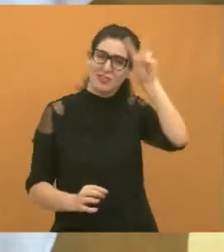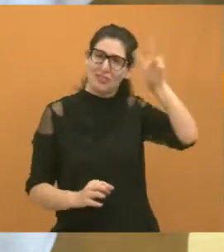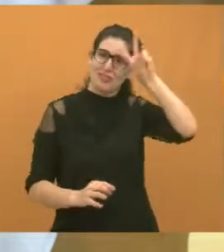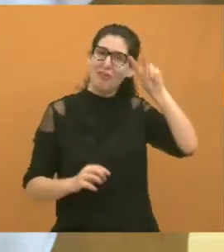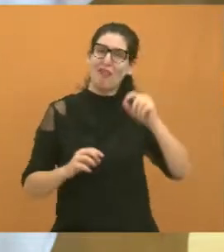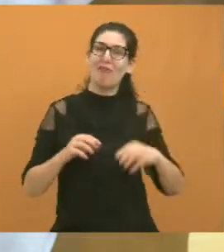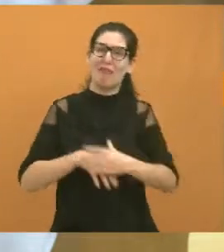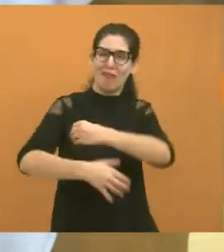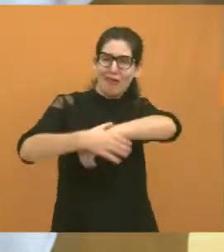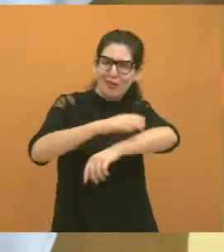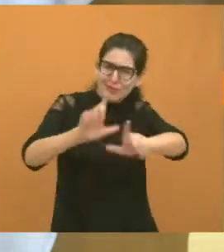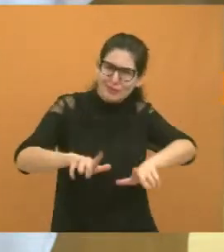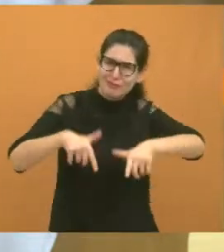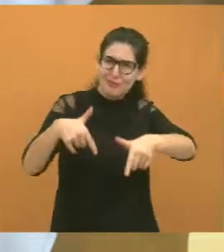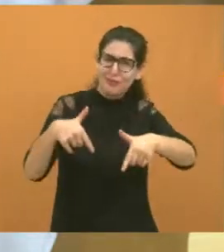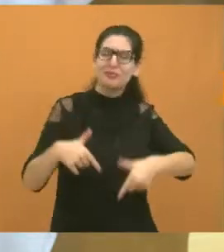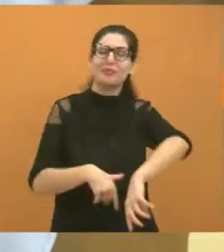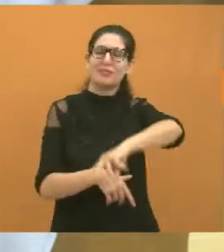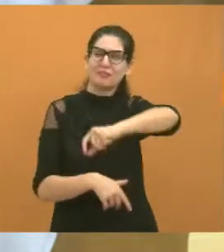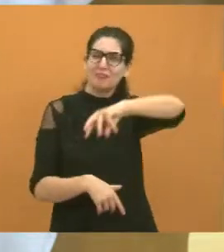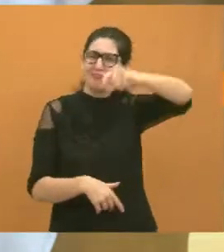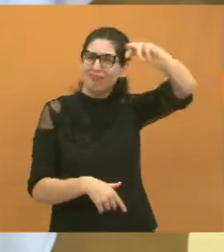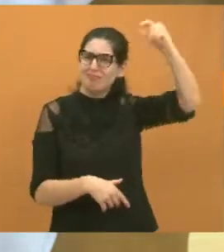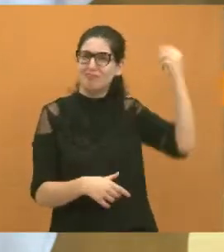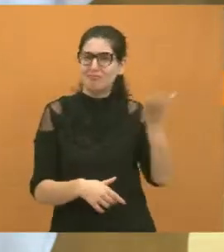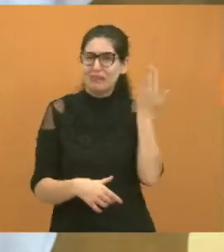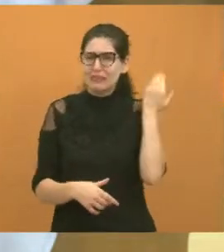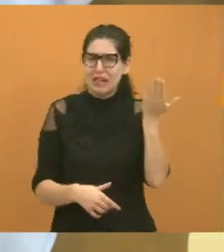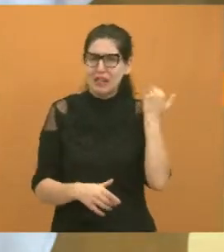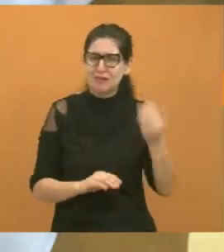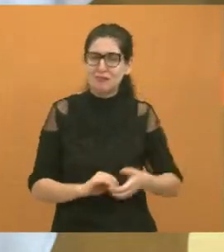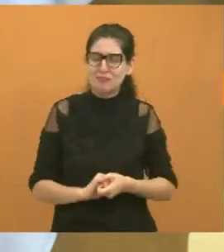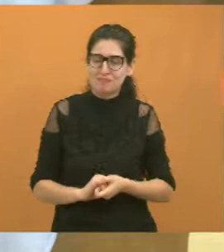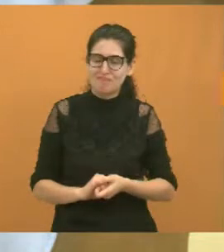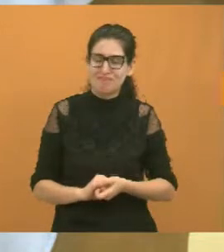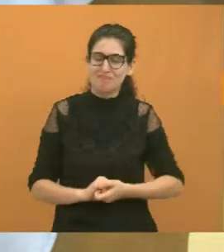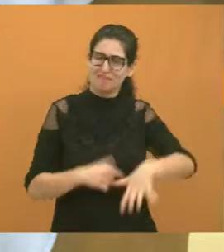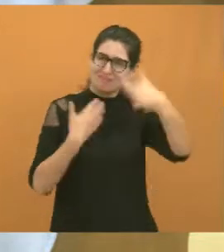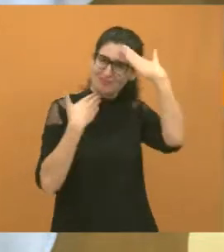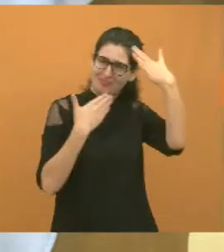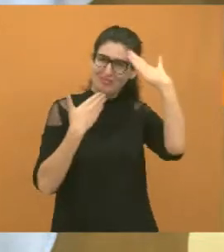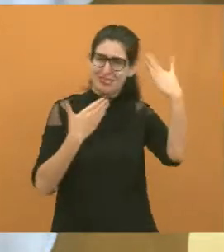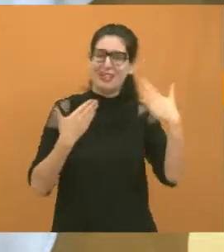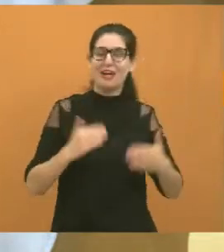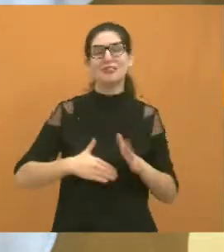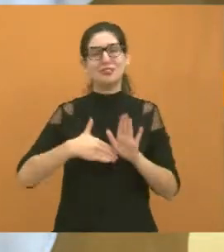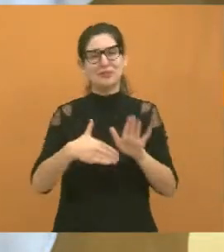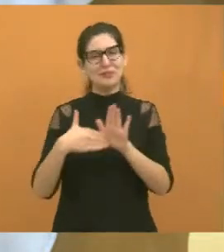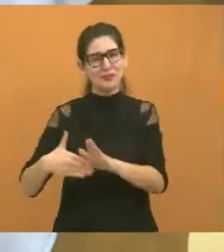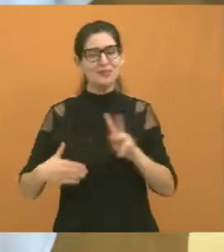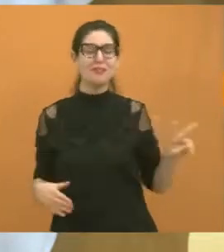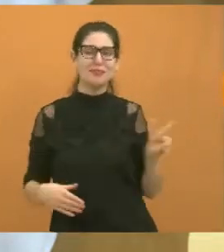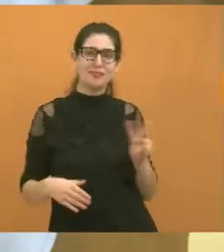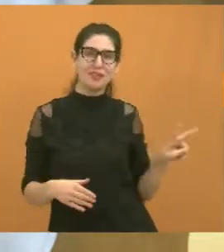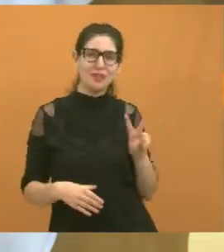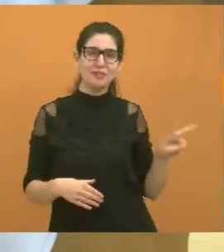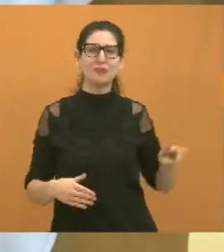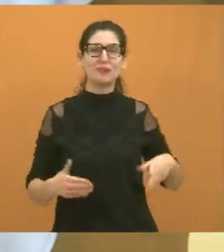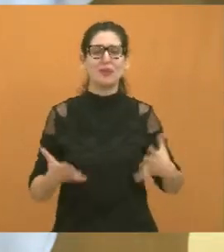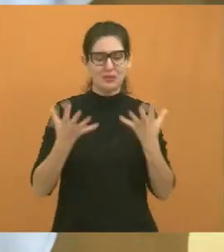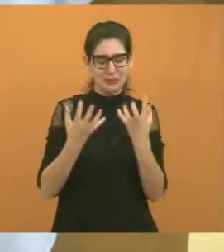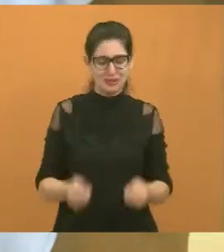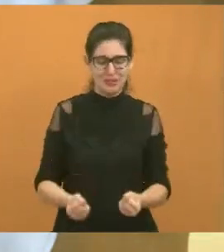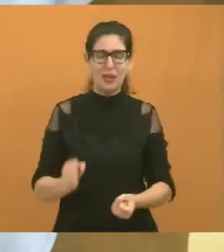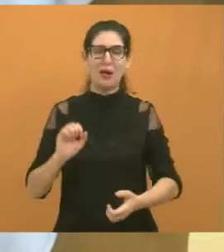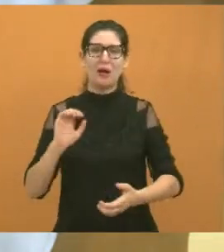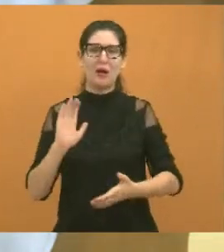luta daquelas pessoas da época, né? Então, obrigado pela contribuição de todos os vereadores.